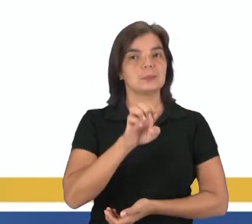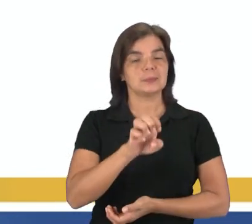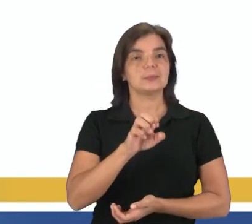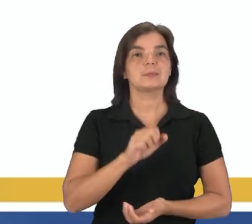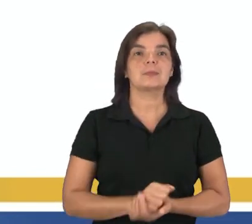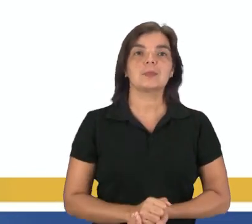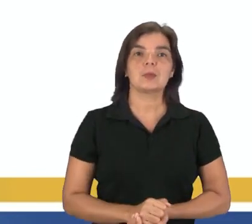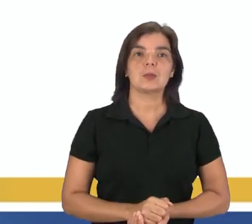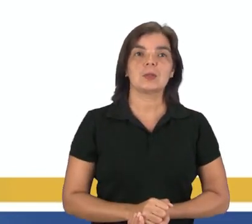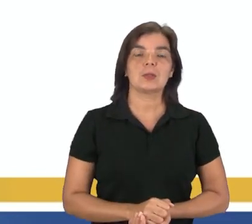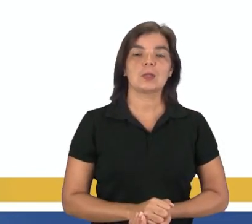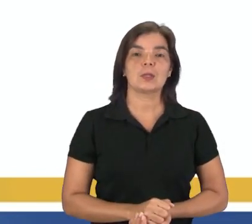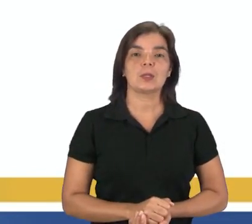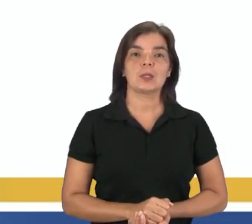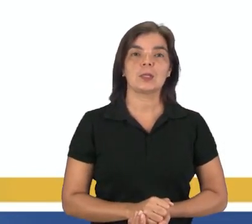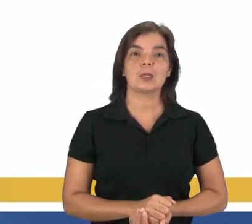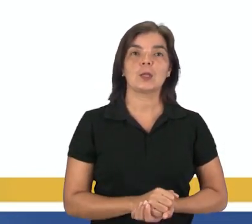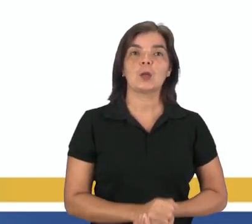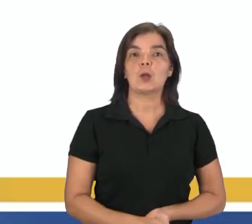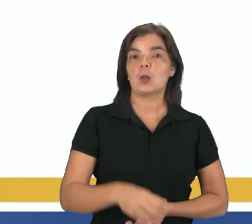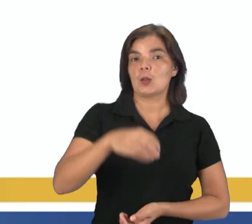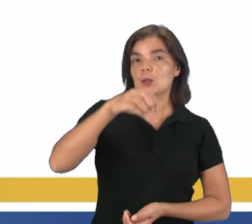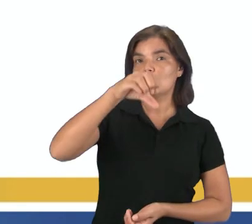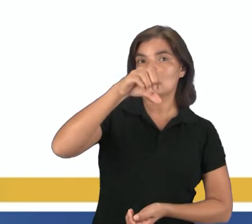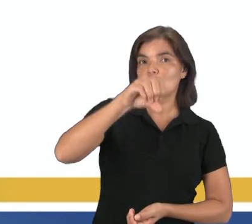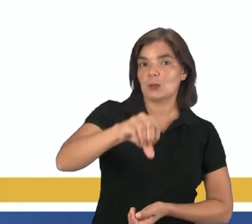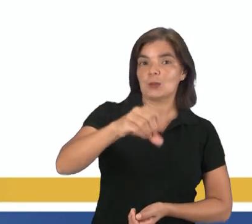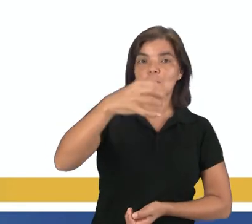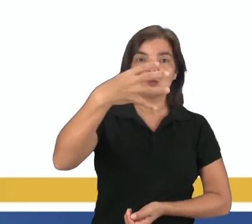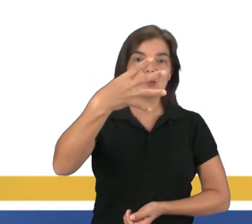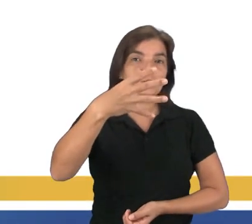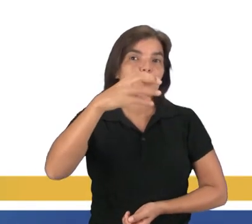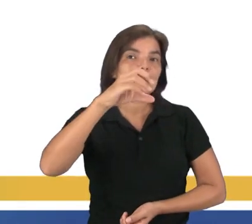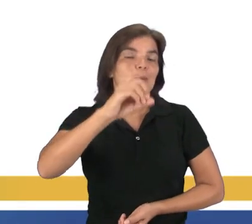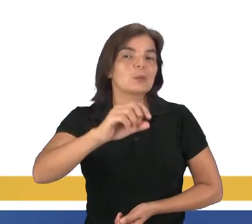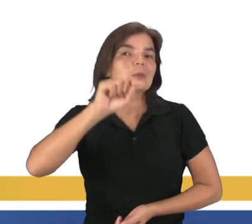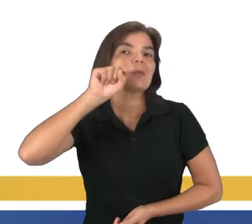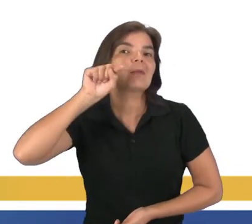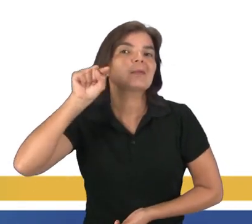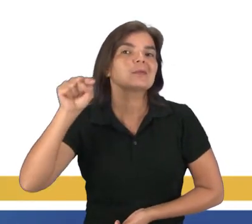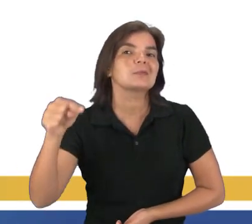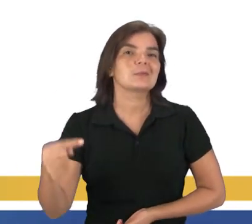E, 940 mil. Olha só como escreve.